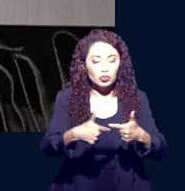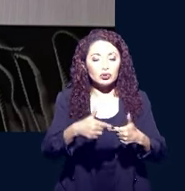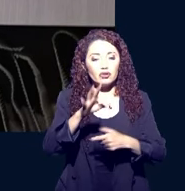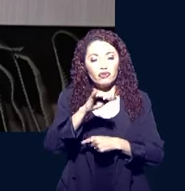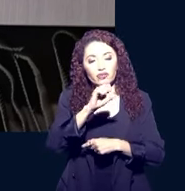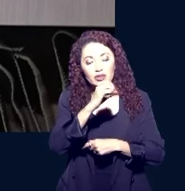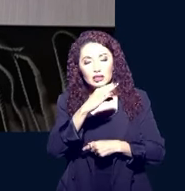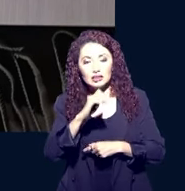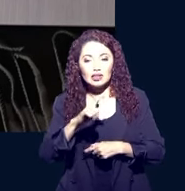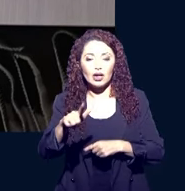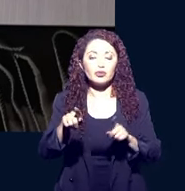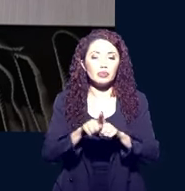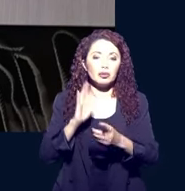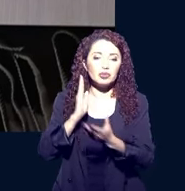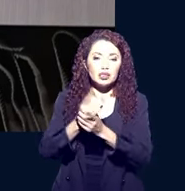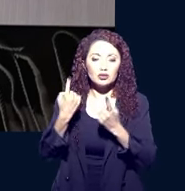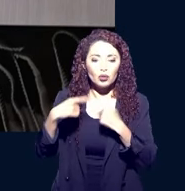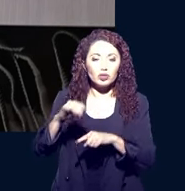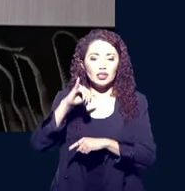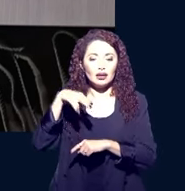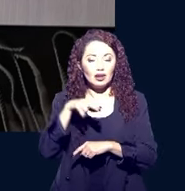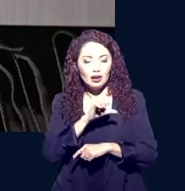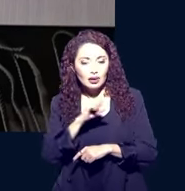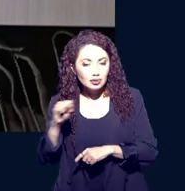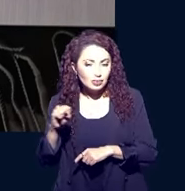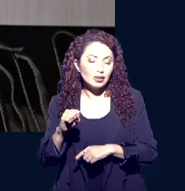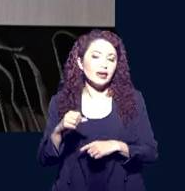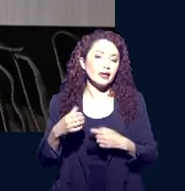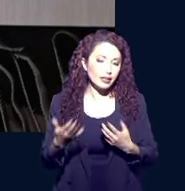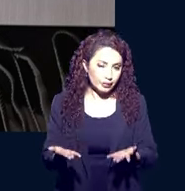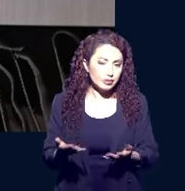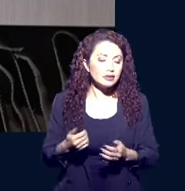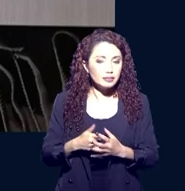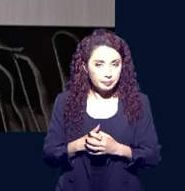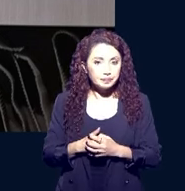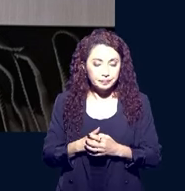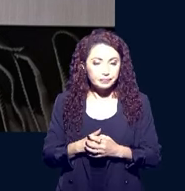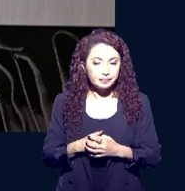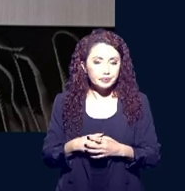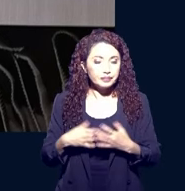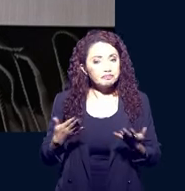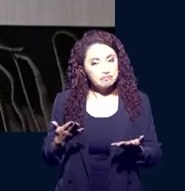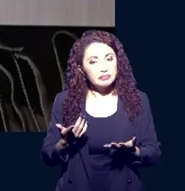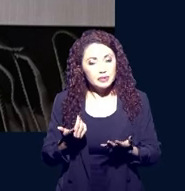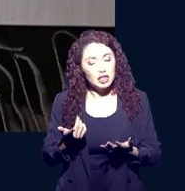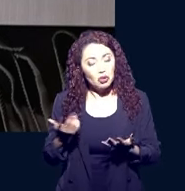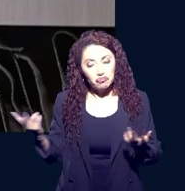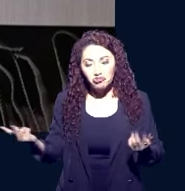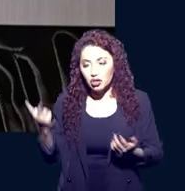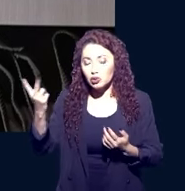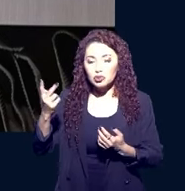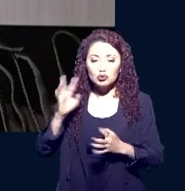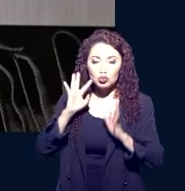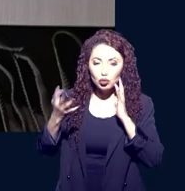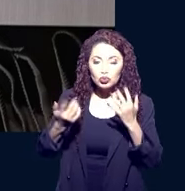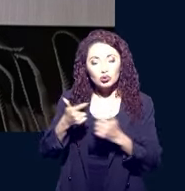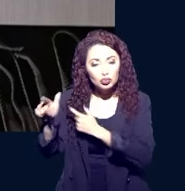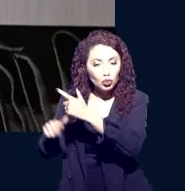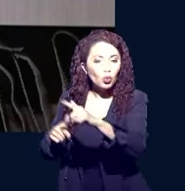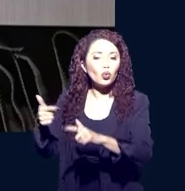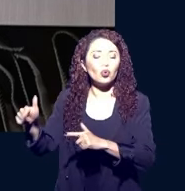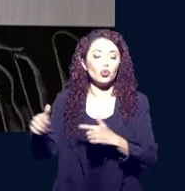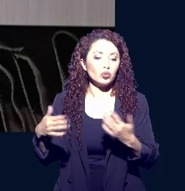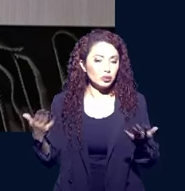o INSS eu tenho uma visão de extrema valorização das soluções alternativas de controvérsias Inclusive a